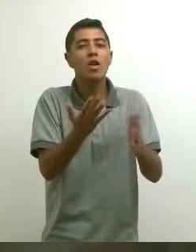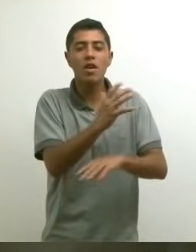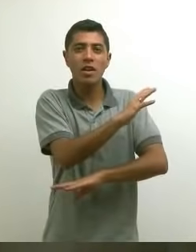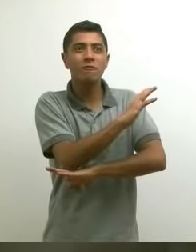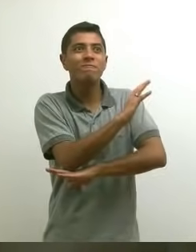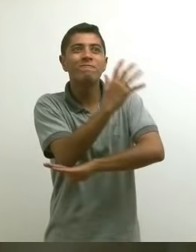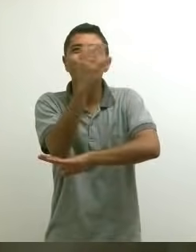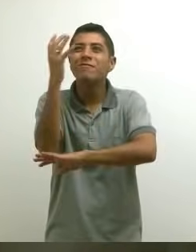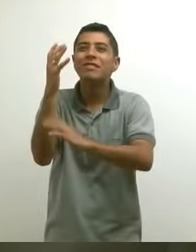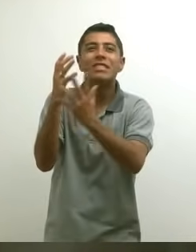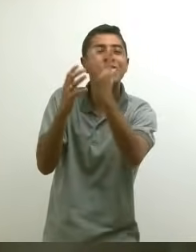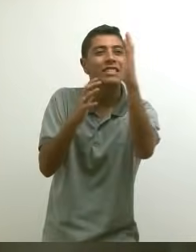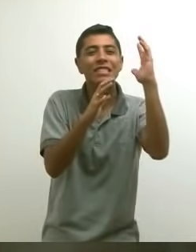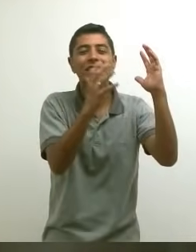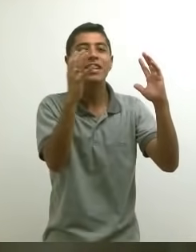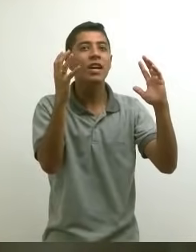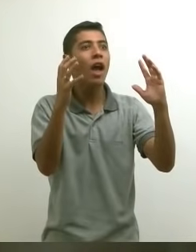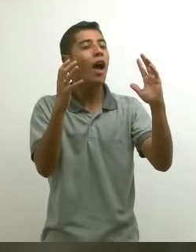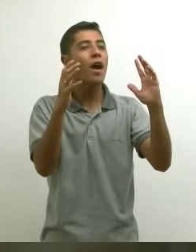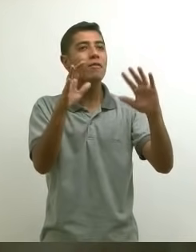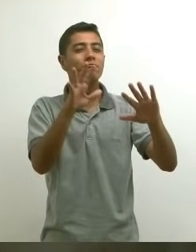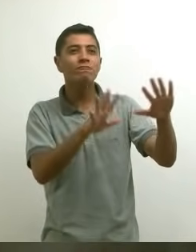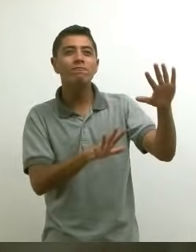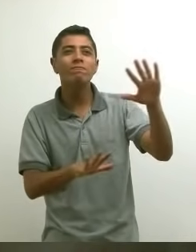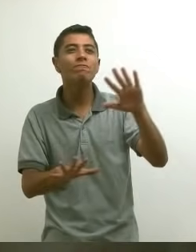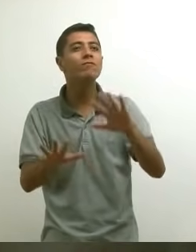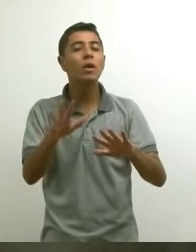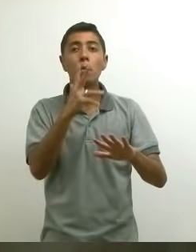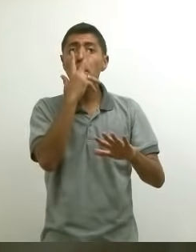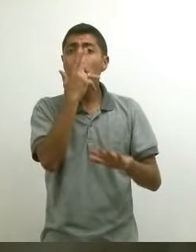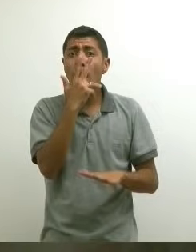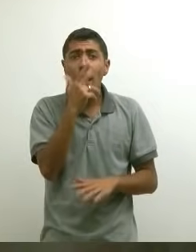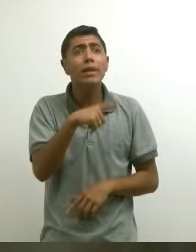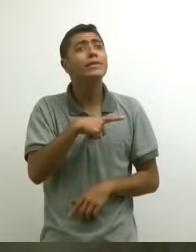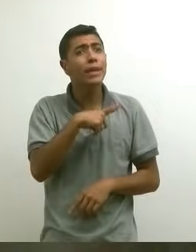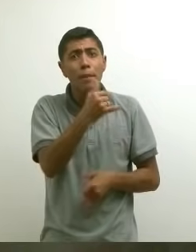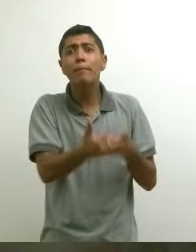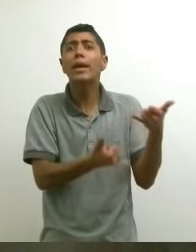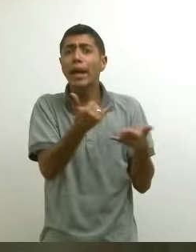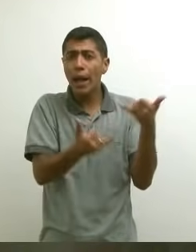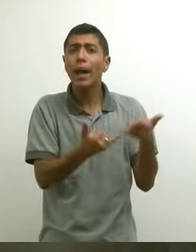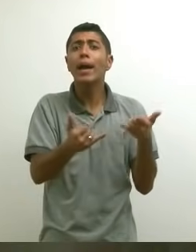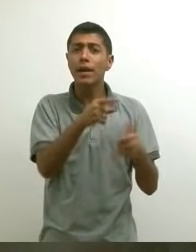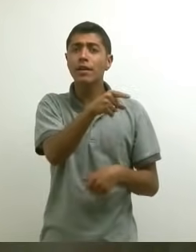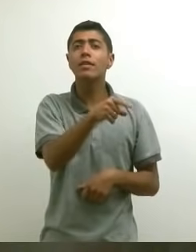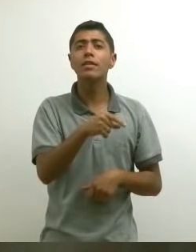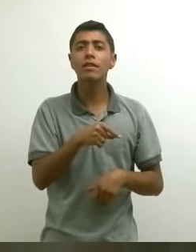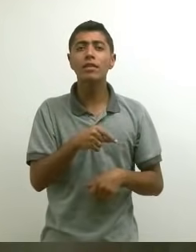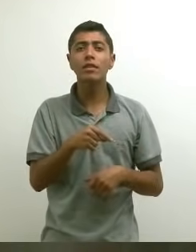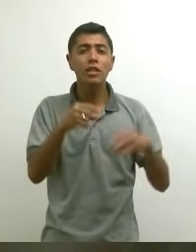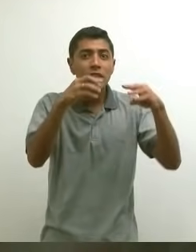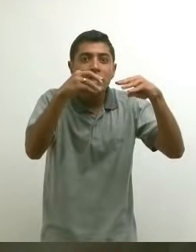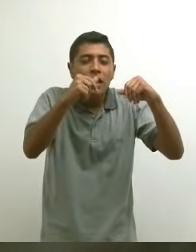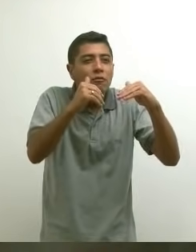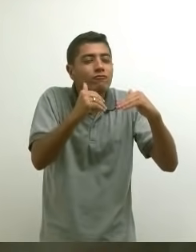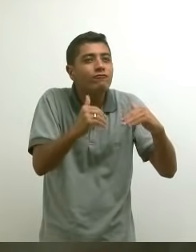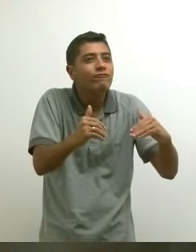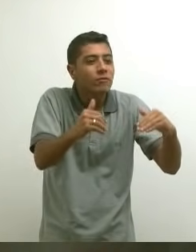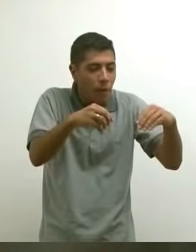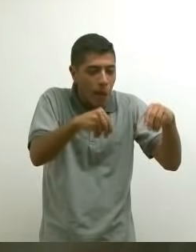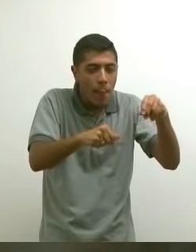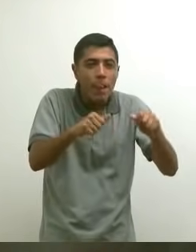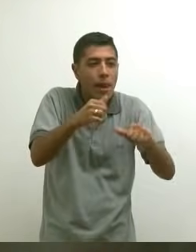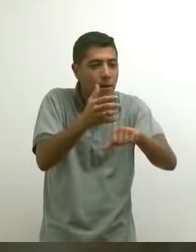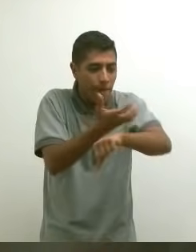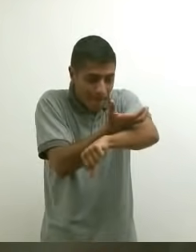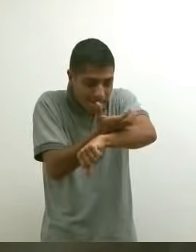com brincar ela é geralmente têm materiais da natureza a criança quando tá brincando até fazer alguma sério